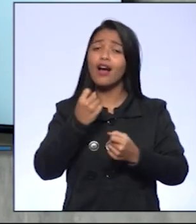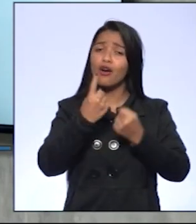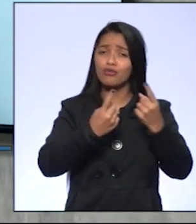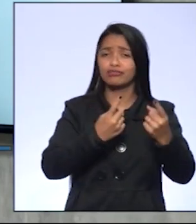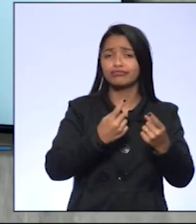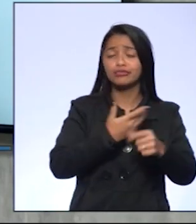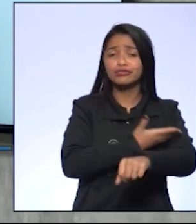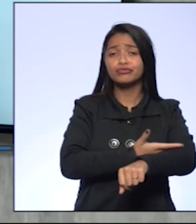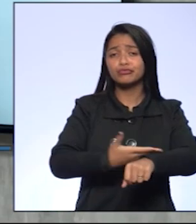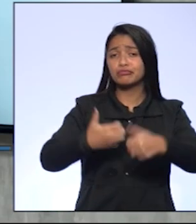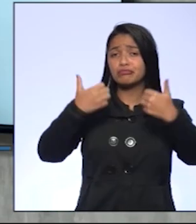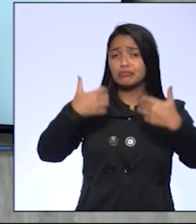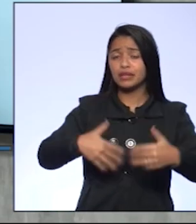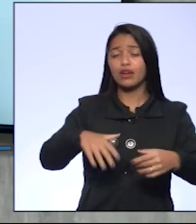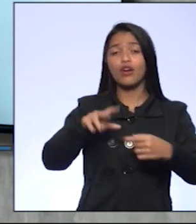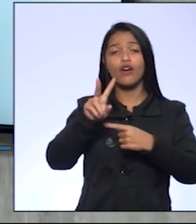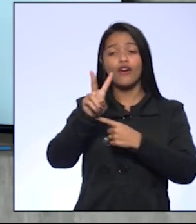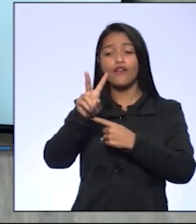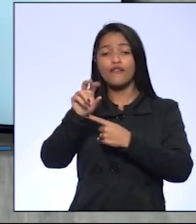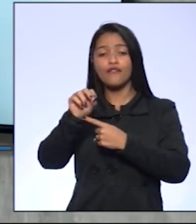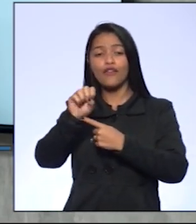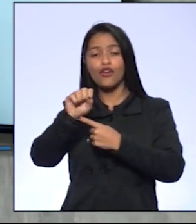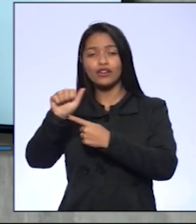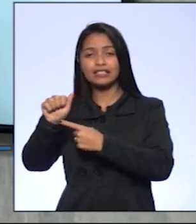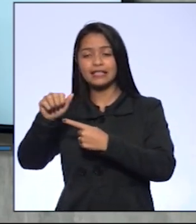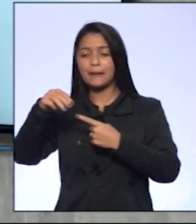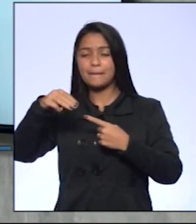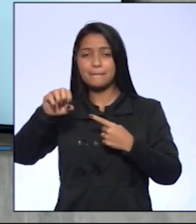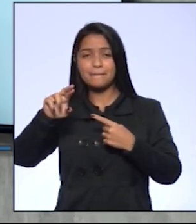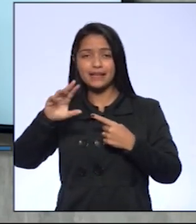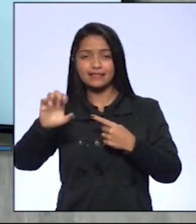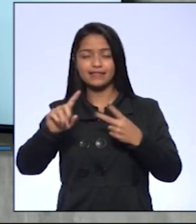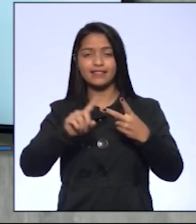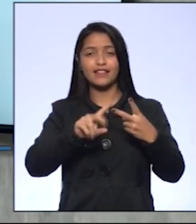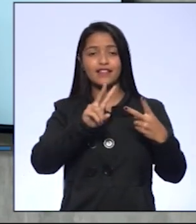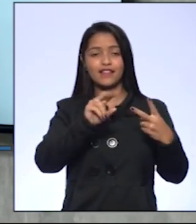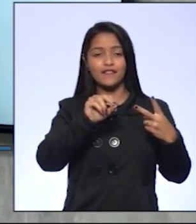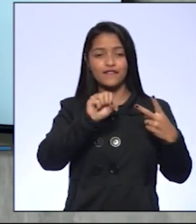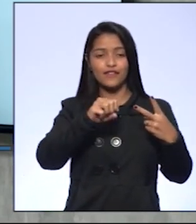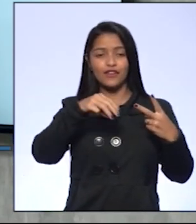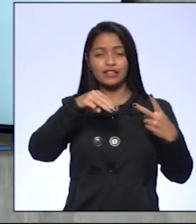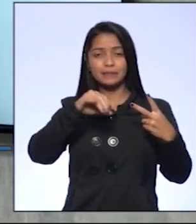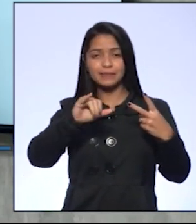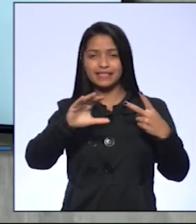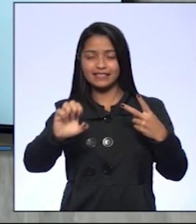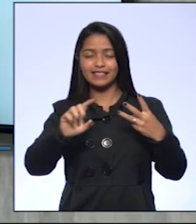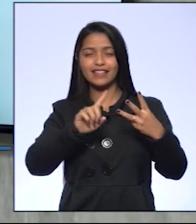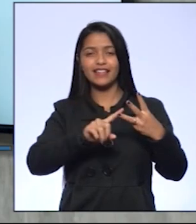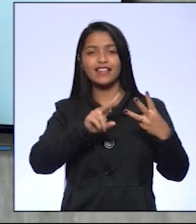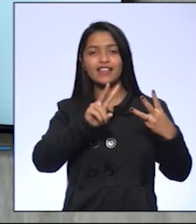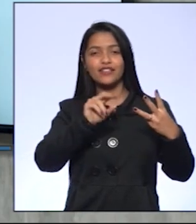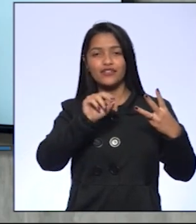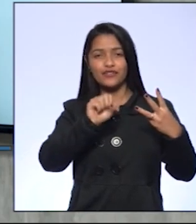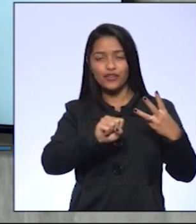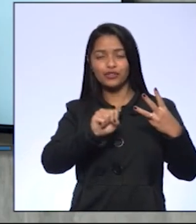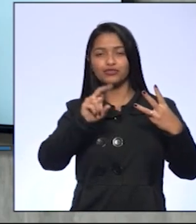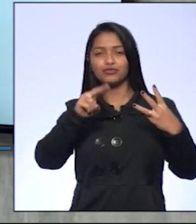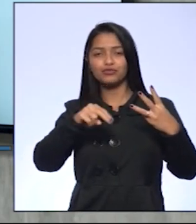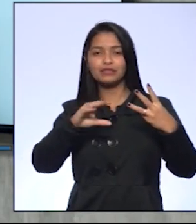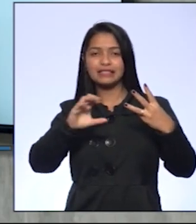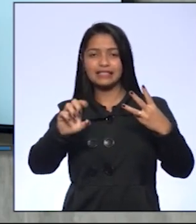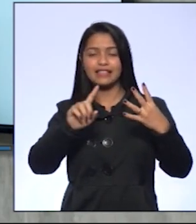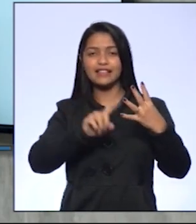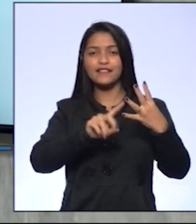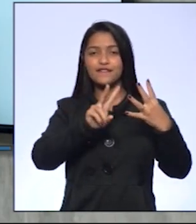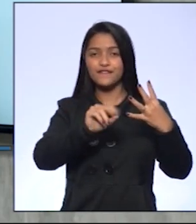do, vossa mercê, vós-me ser, vossum ser, você. Você vai percebendo que ele vai cada